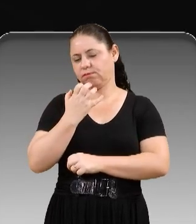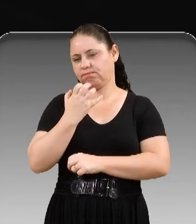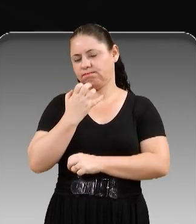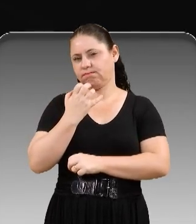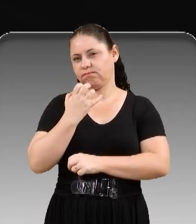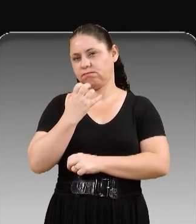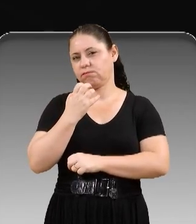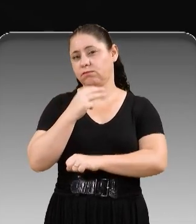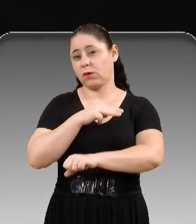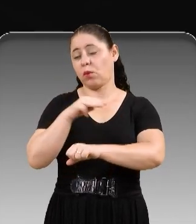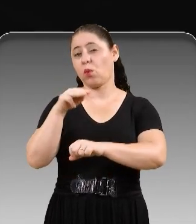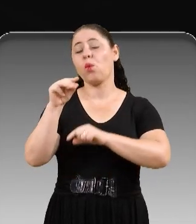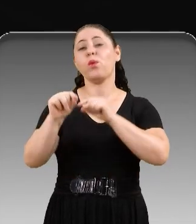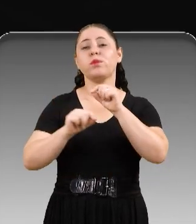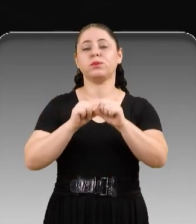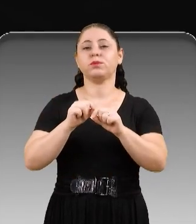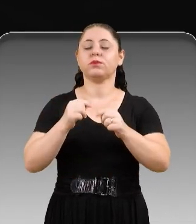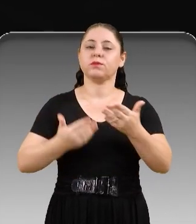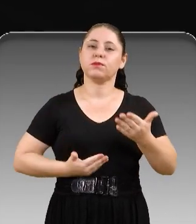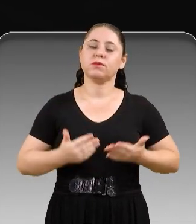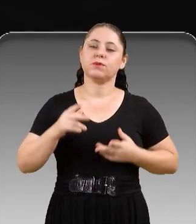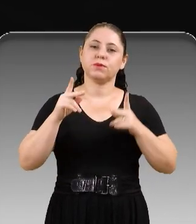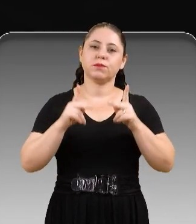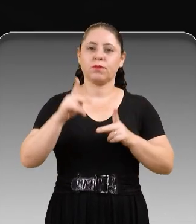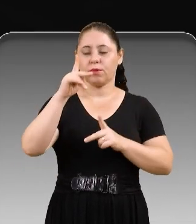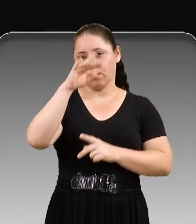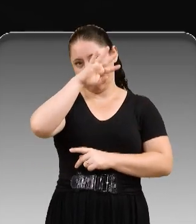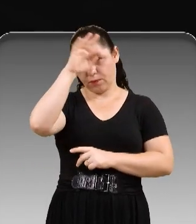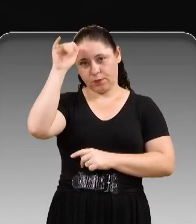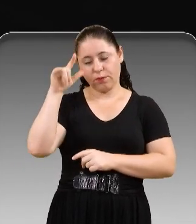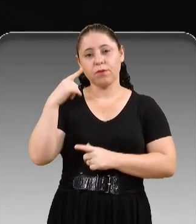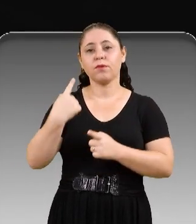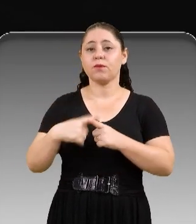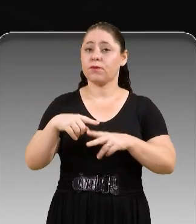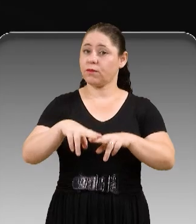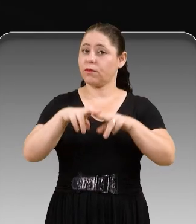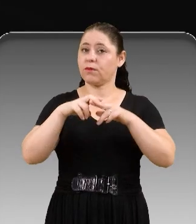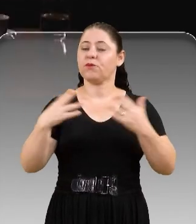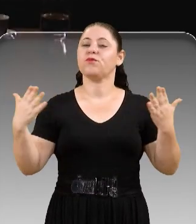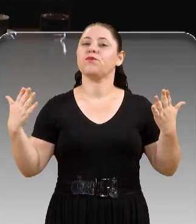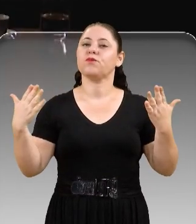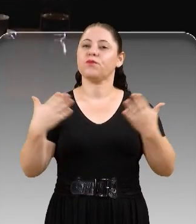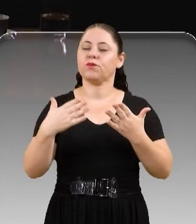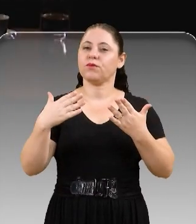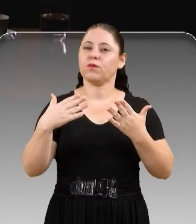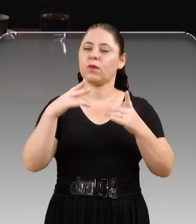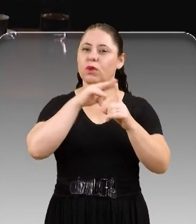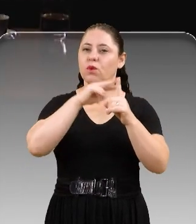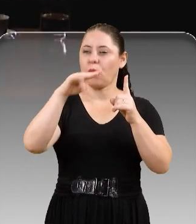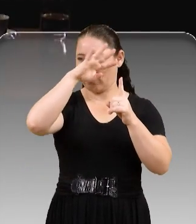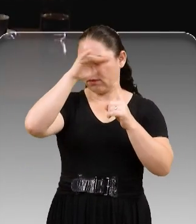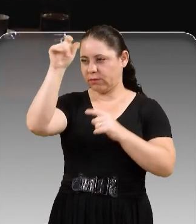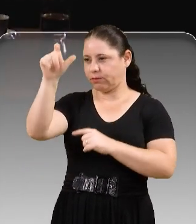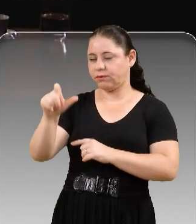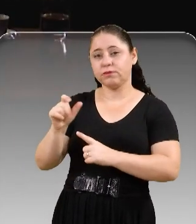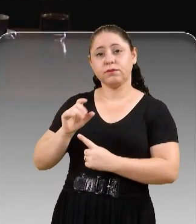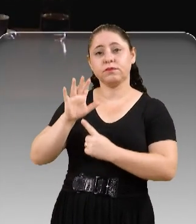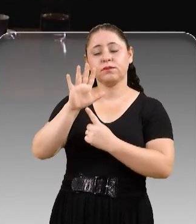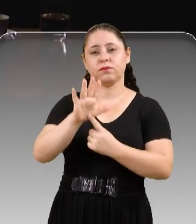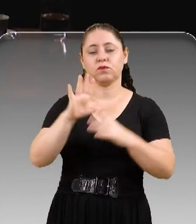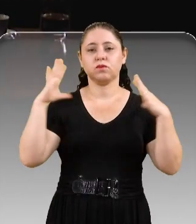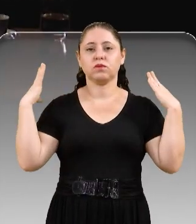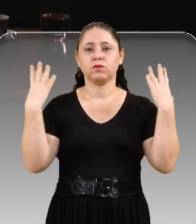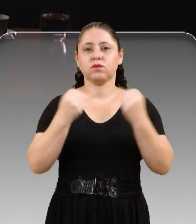e no serviço público de Mato Grosso do Sul. E é por isso que nessa edição do Personalidades eu apresento o desembargador